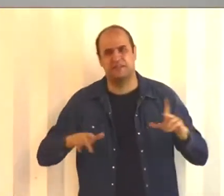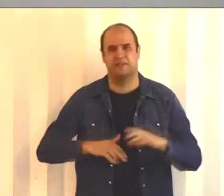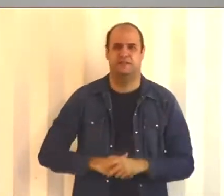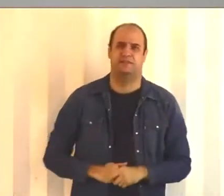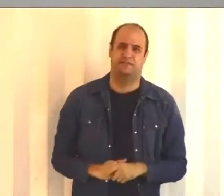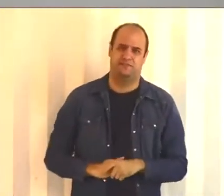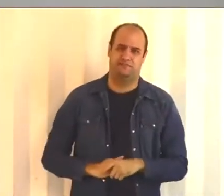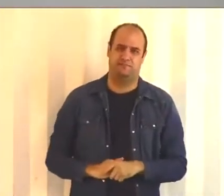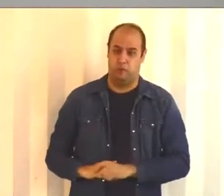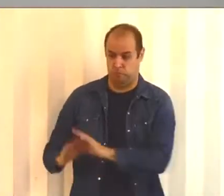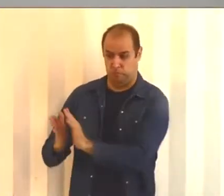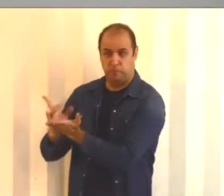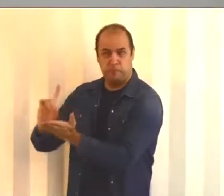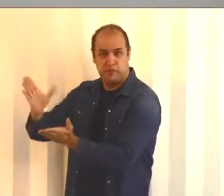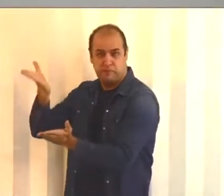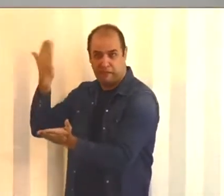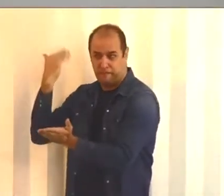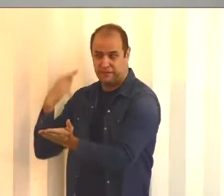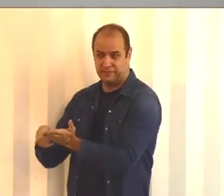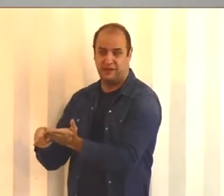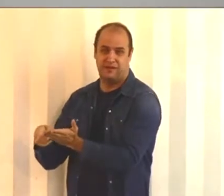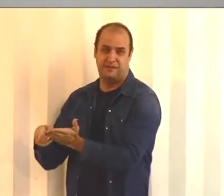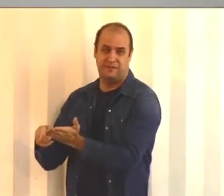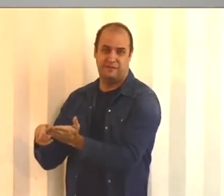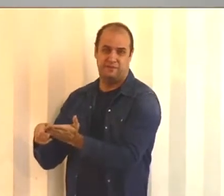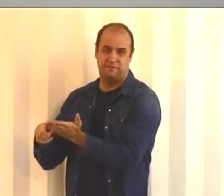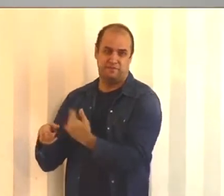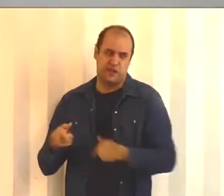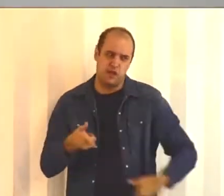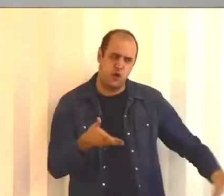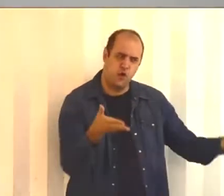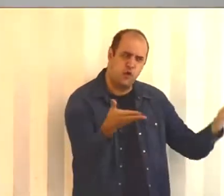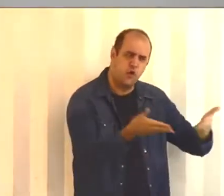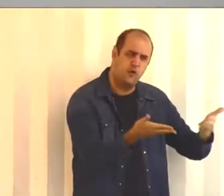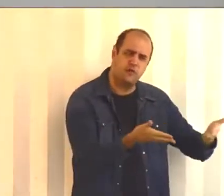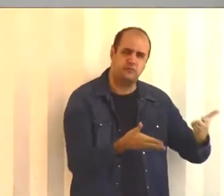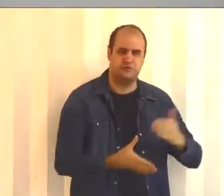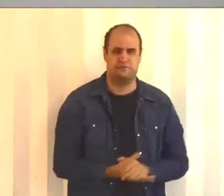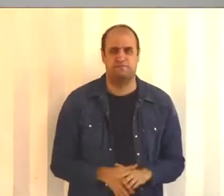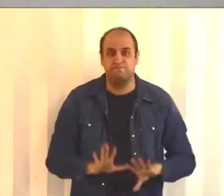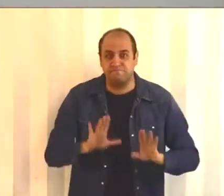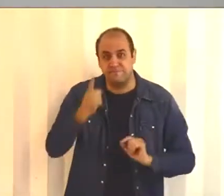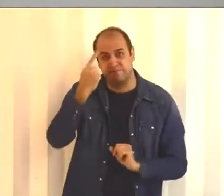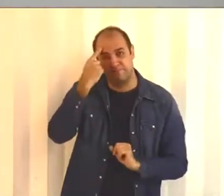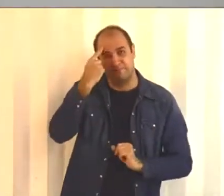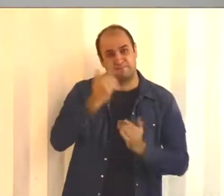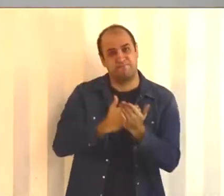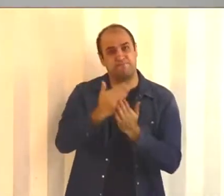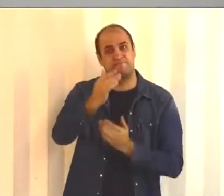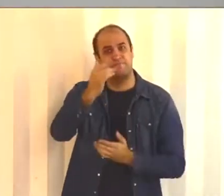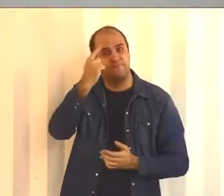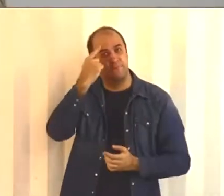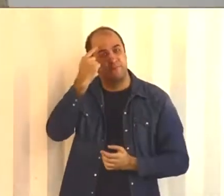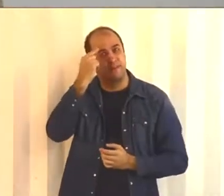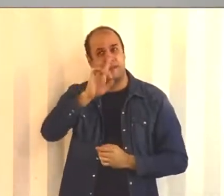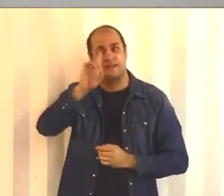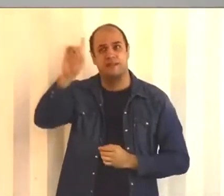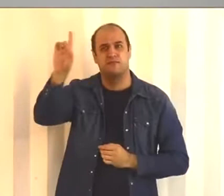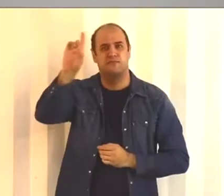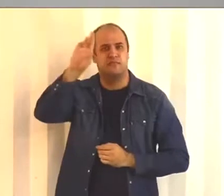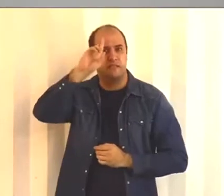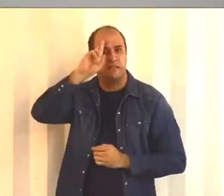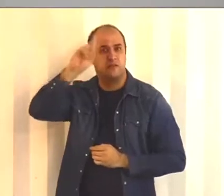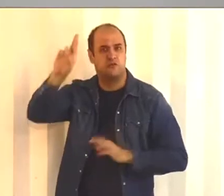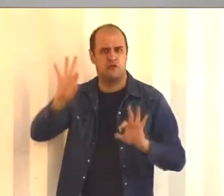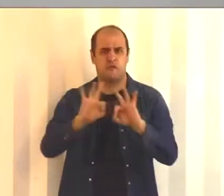e do nosso? Pois é. Eu quero começar essa meditação partindo da ideia que Deus é o Senhor da família e que Deus idealiza